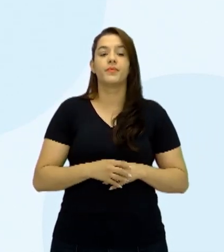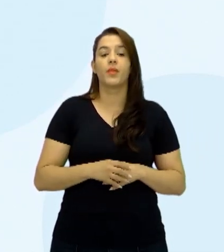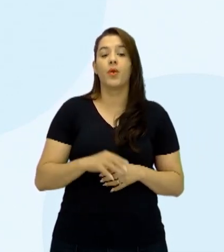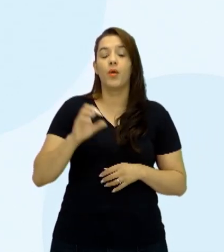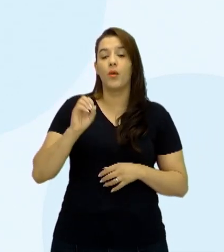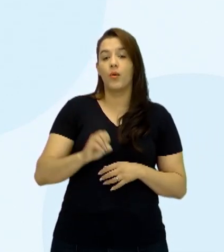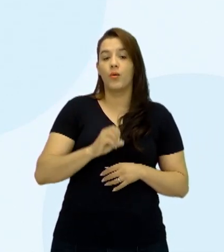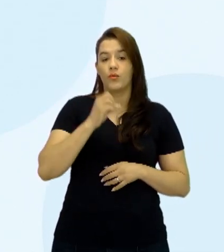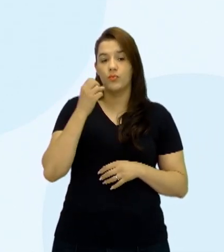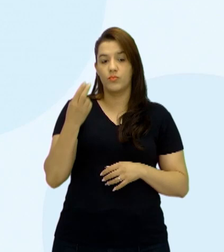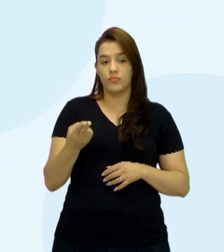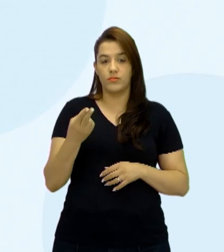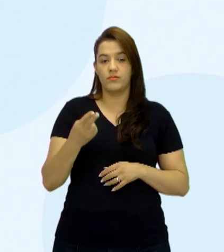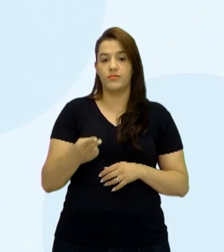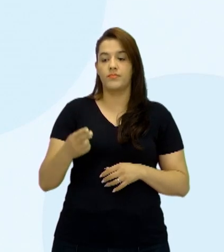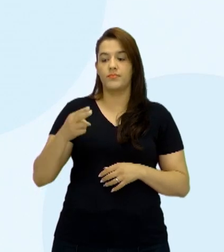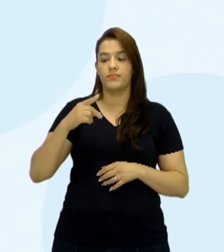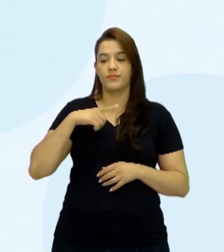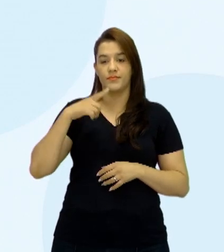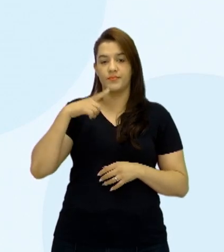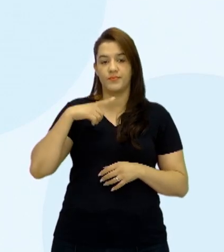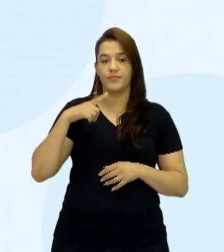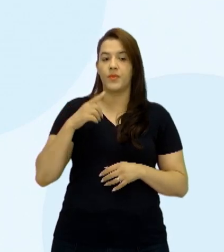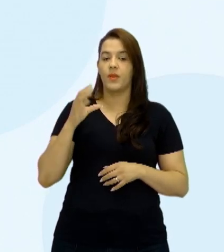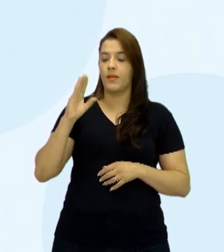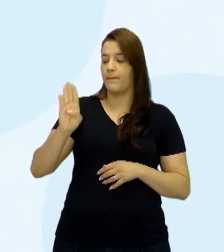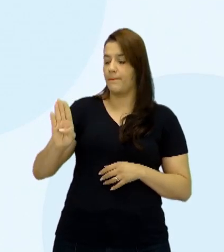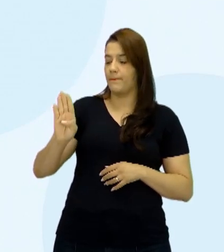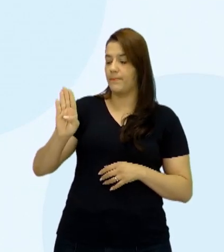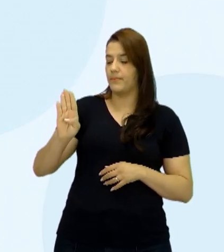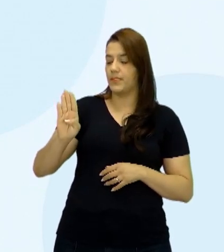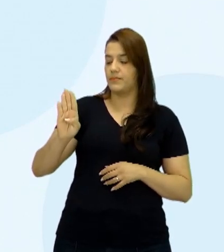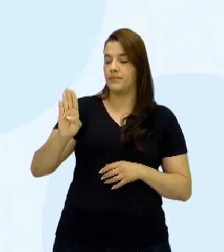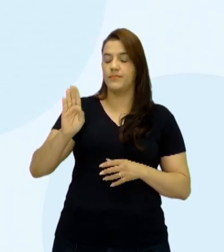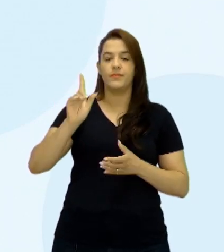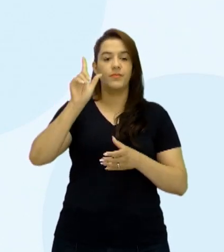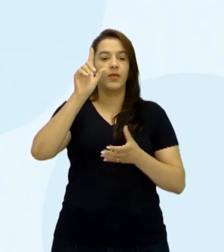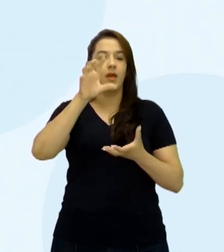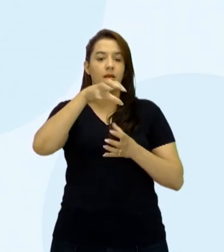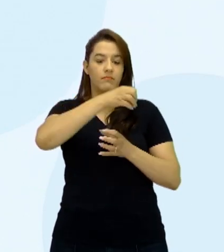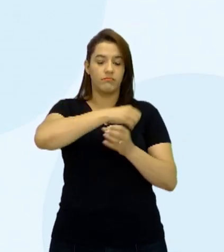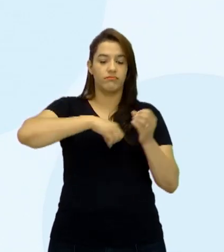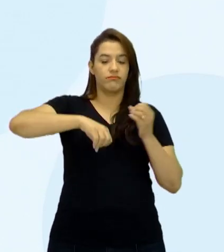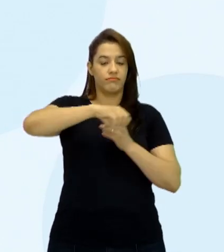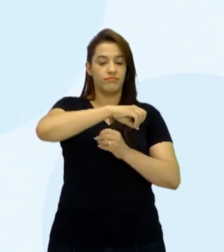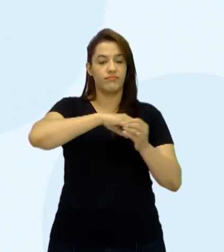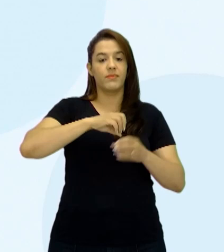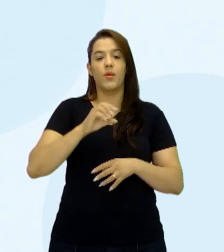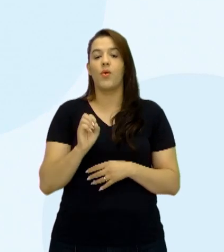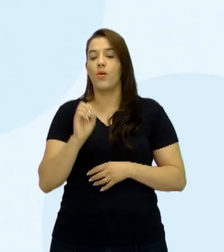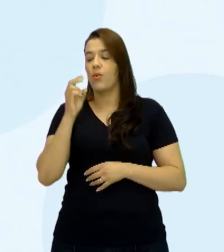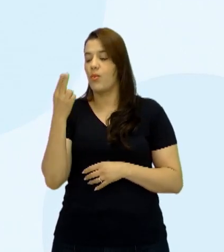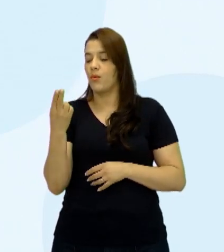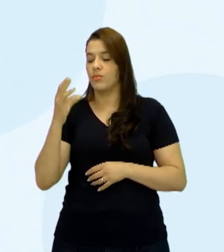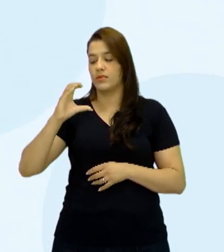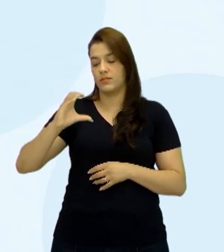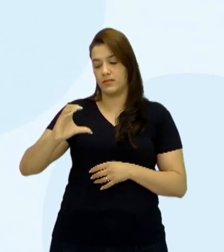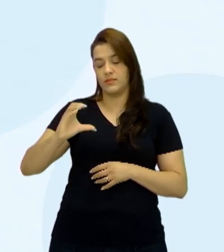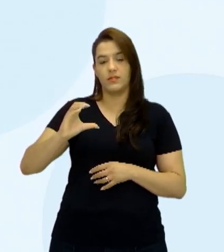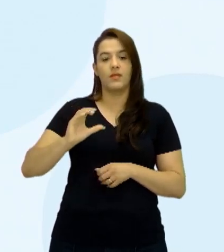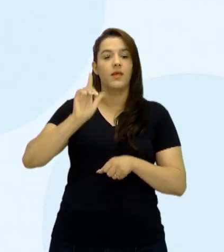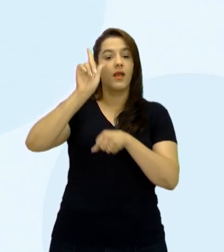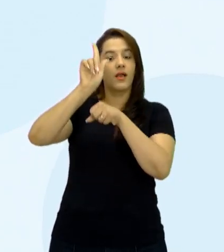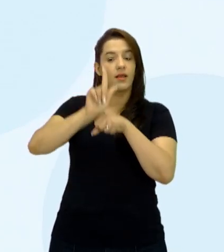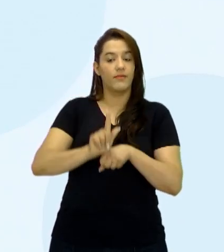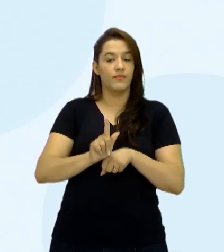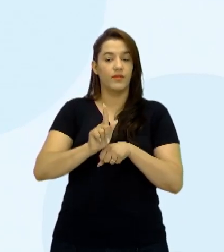devido à translação, alternativa B. Ou é devido à gravidade? Eu já tenho uma ideia do que o pessoal vai responder. Mas eu quero soltar a enquete aí para